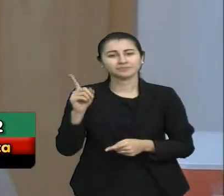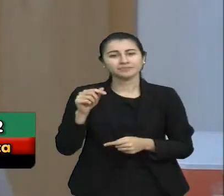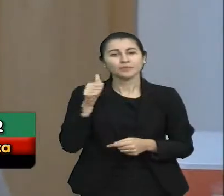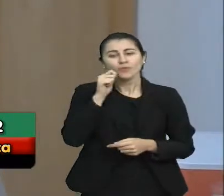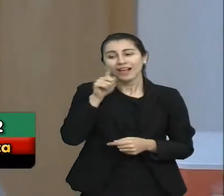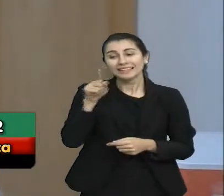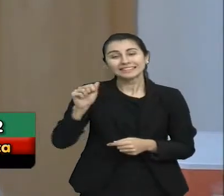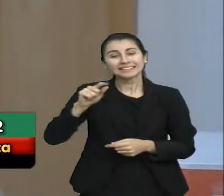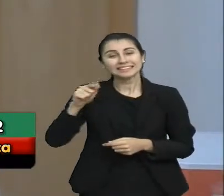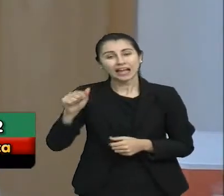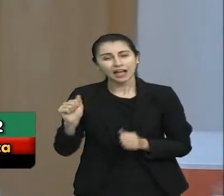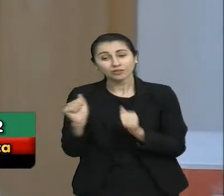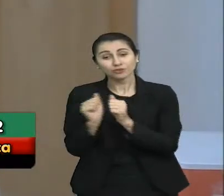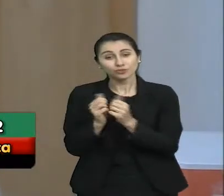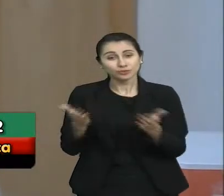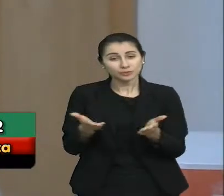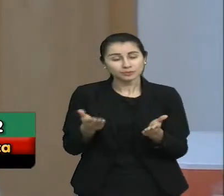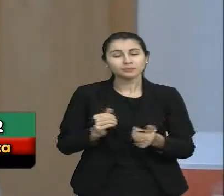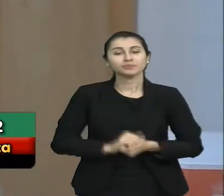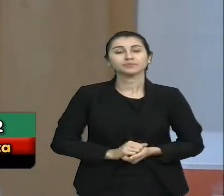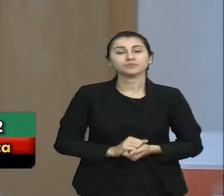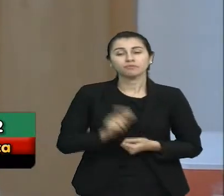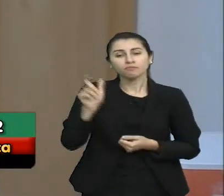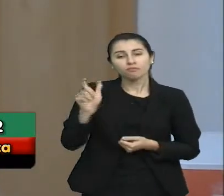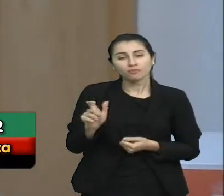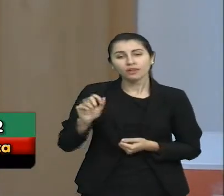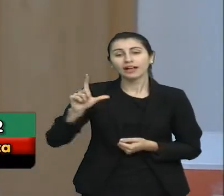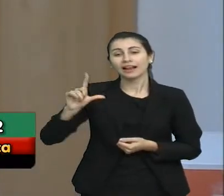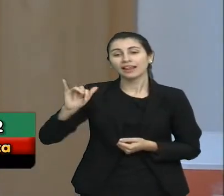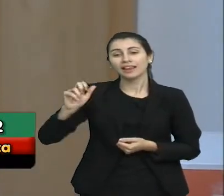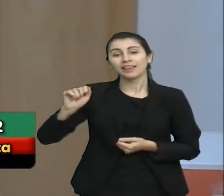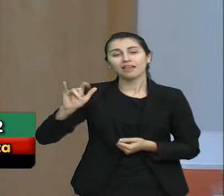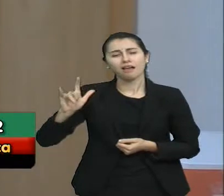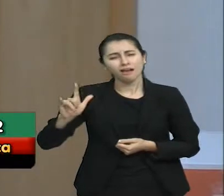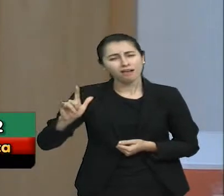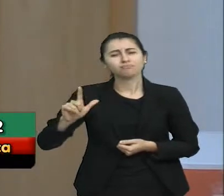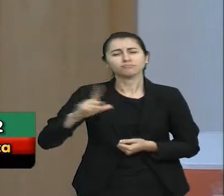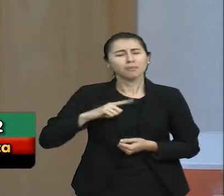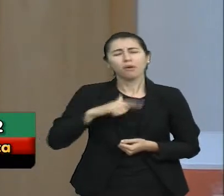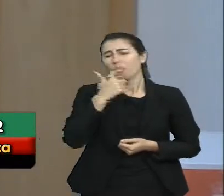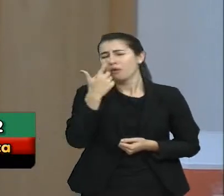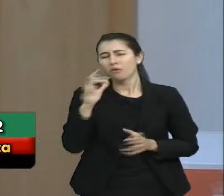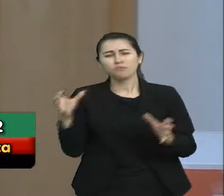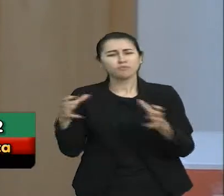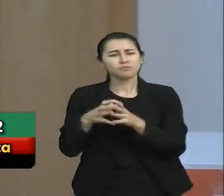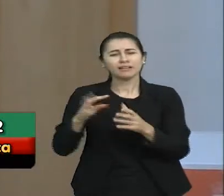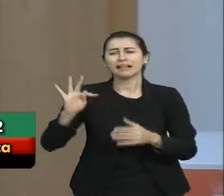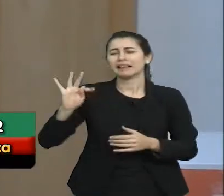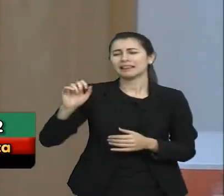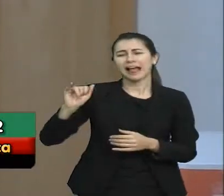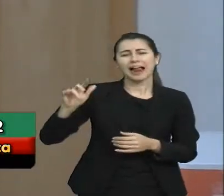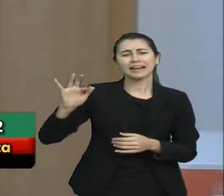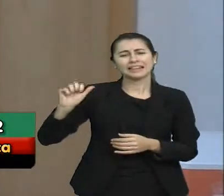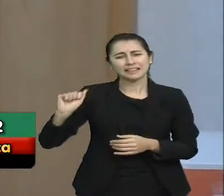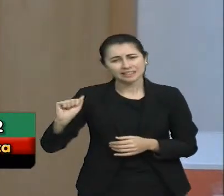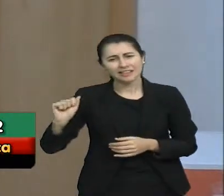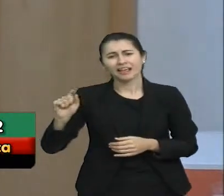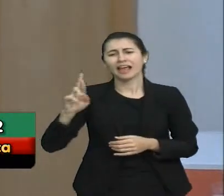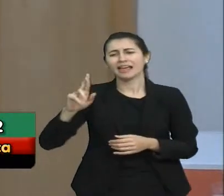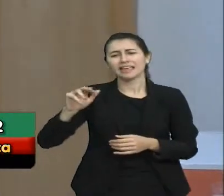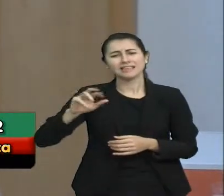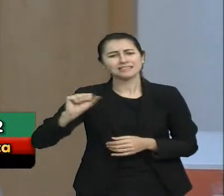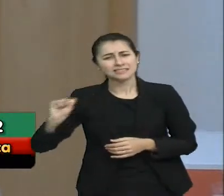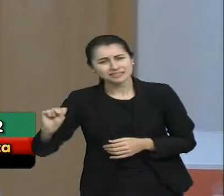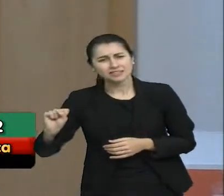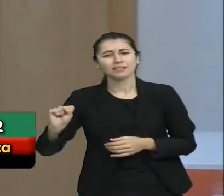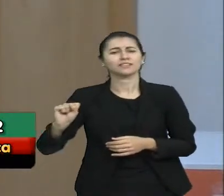está aqui conosco, Luziara Baroncelli, Lilian Cardoso e toda a equipe, Seu Deja, Taline, Priscila Raíssa, Elke Dias,